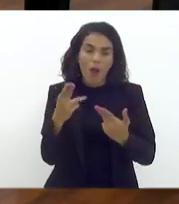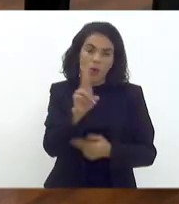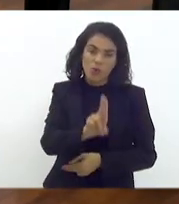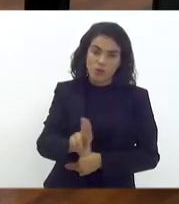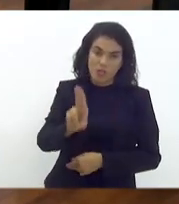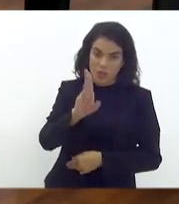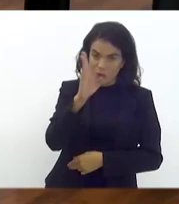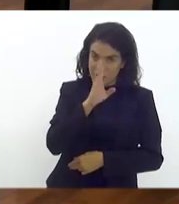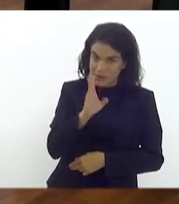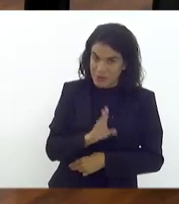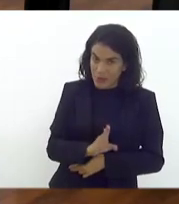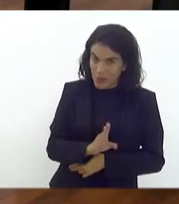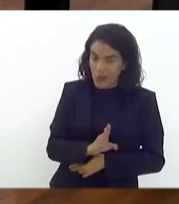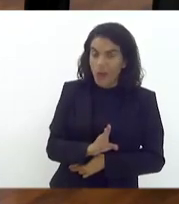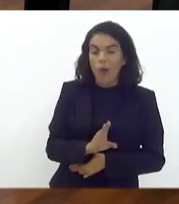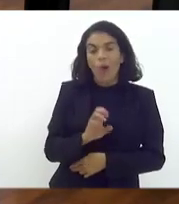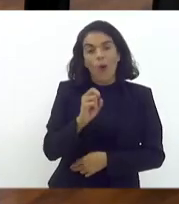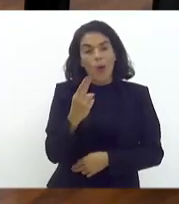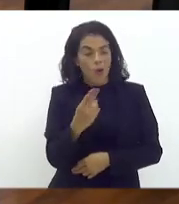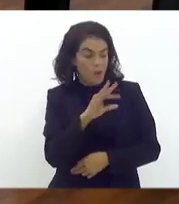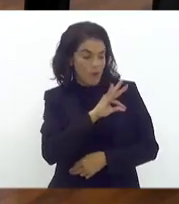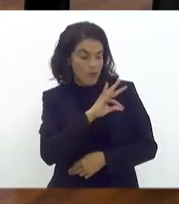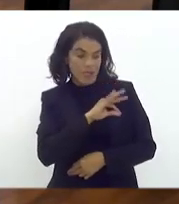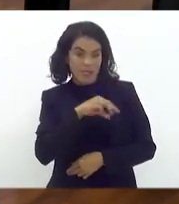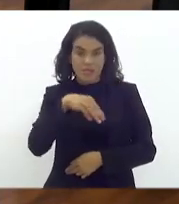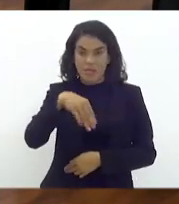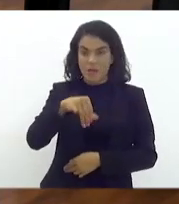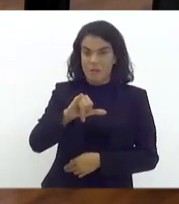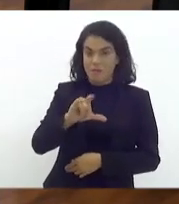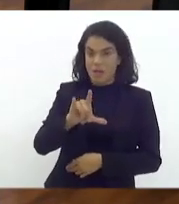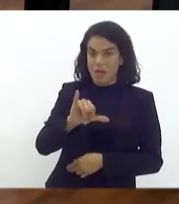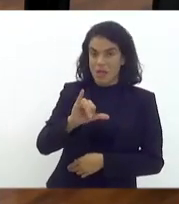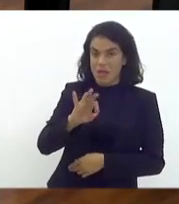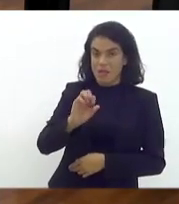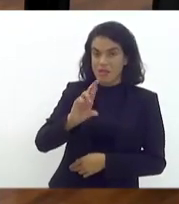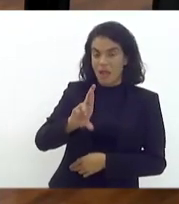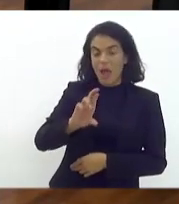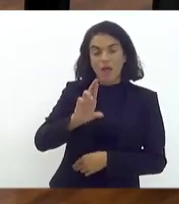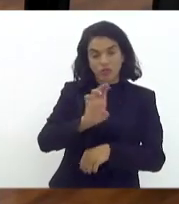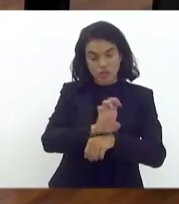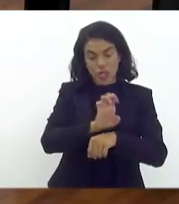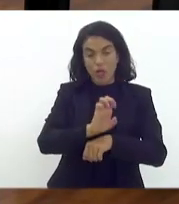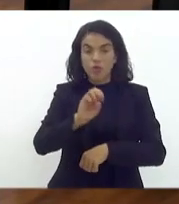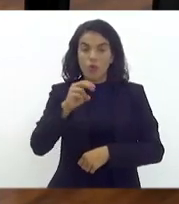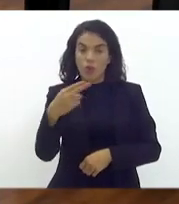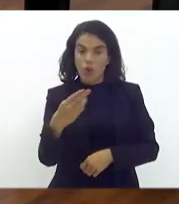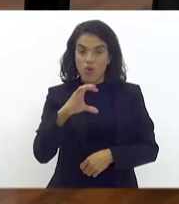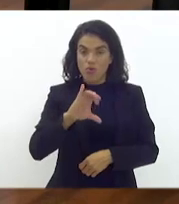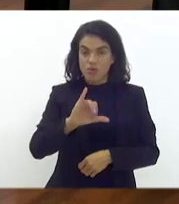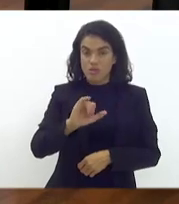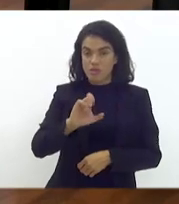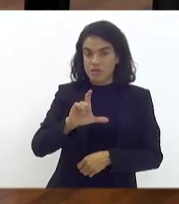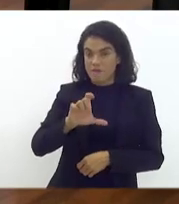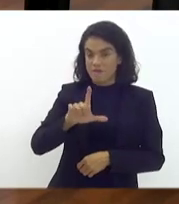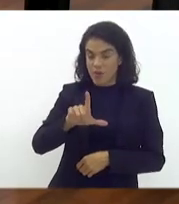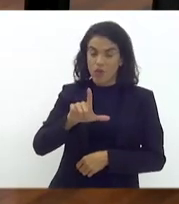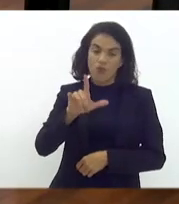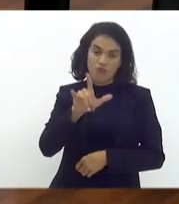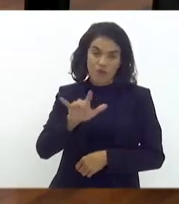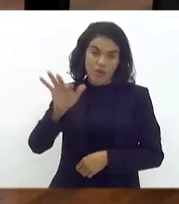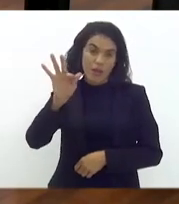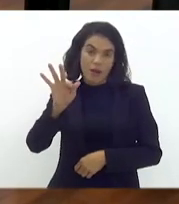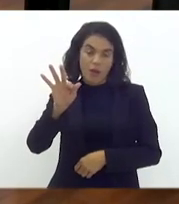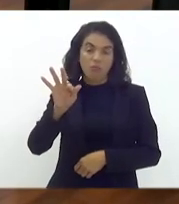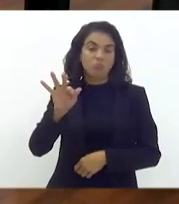no Brasil seja pela polícia militar ou polícia civil ou mesmo em juízo já dentro né da